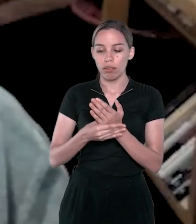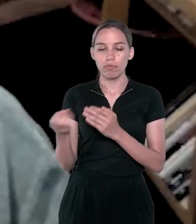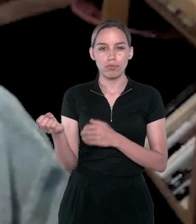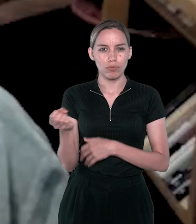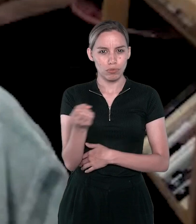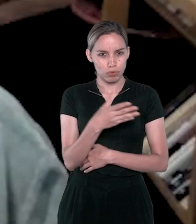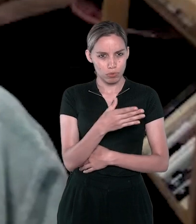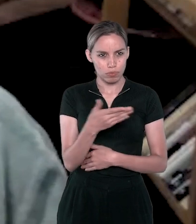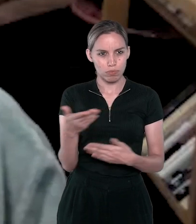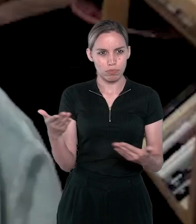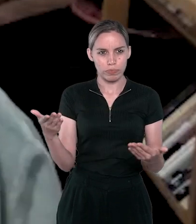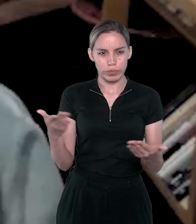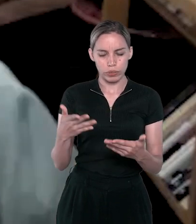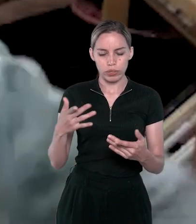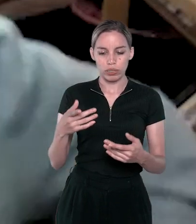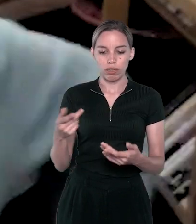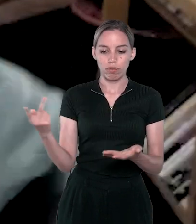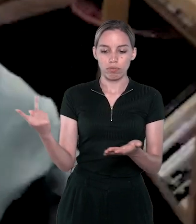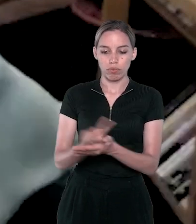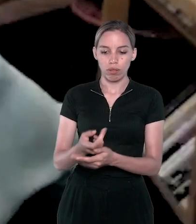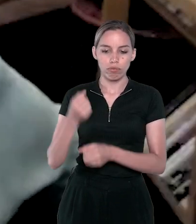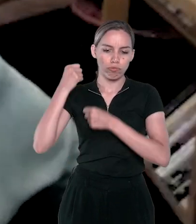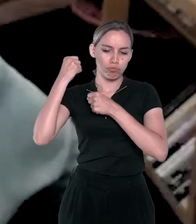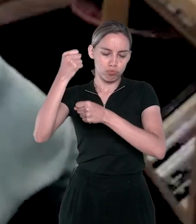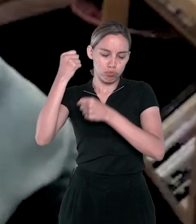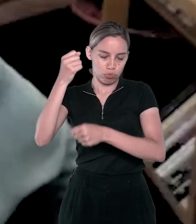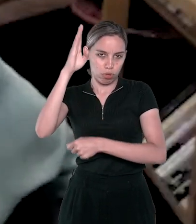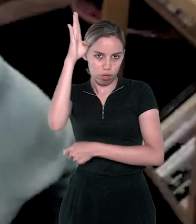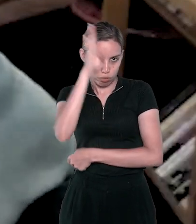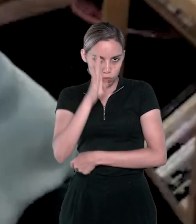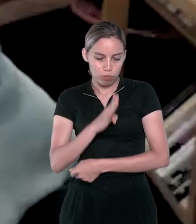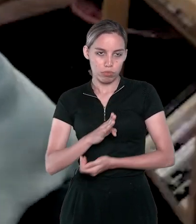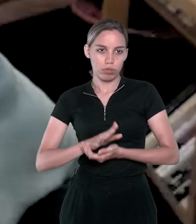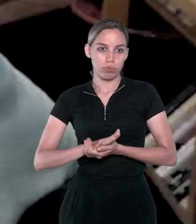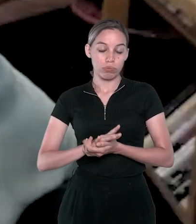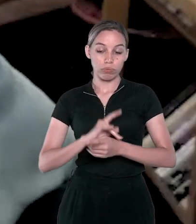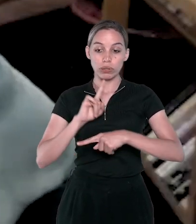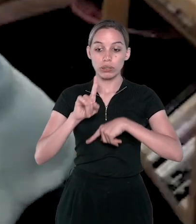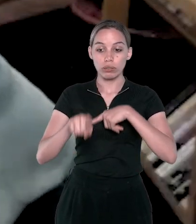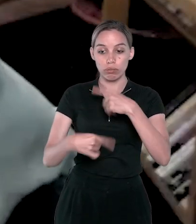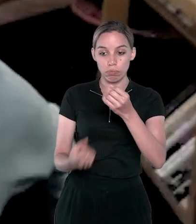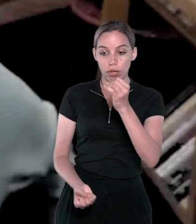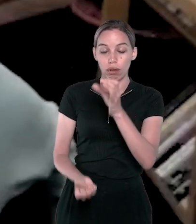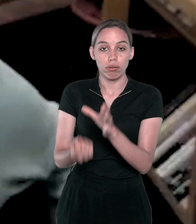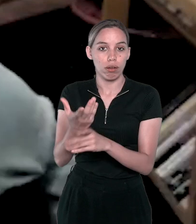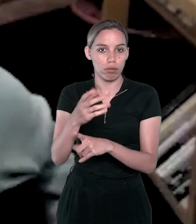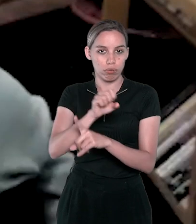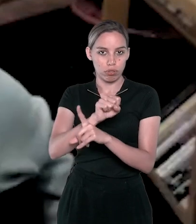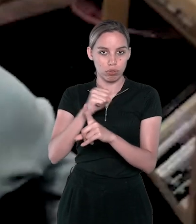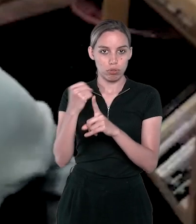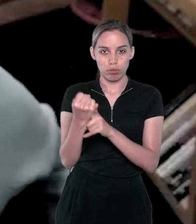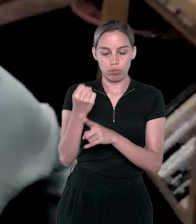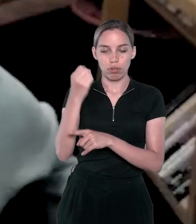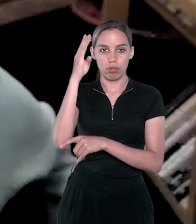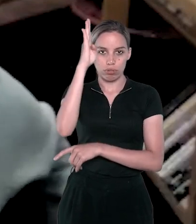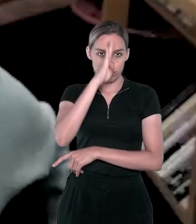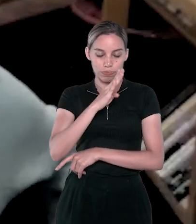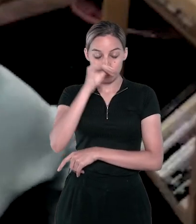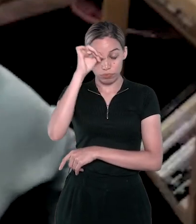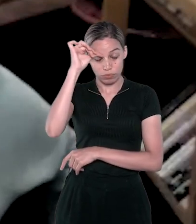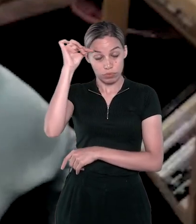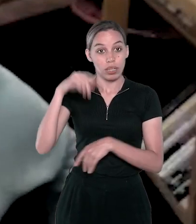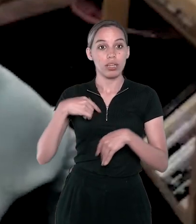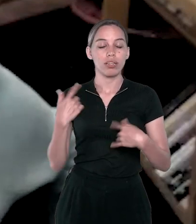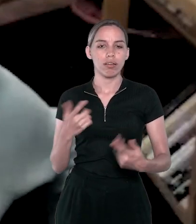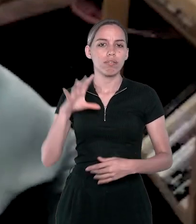pela independência do Brasil e depois a formação da sociedade brasileira. E eu